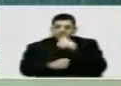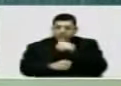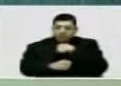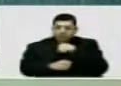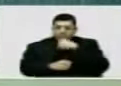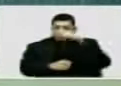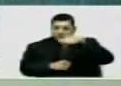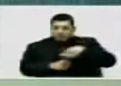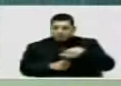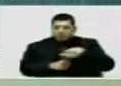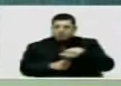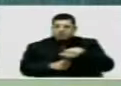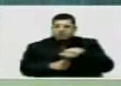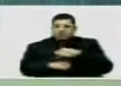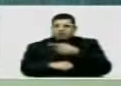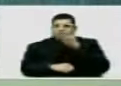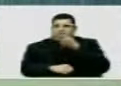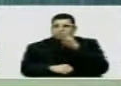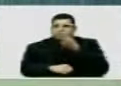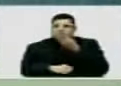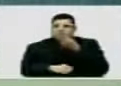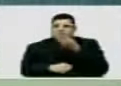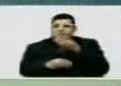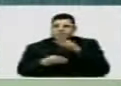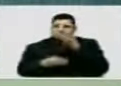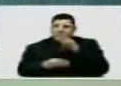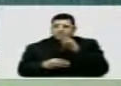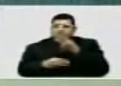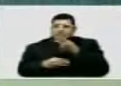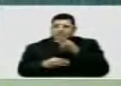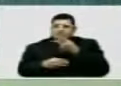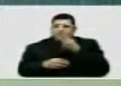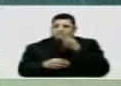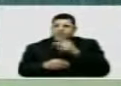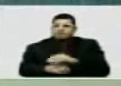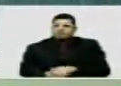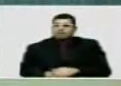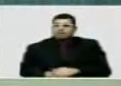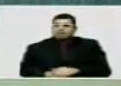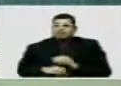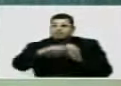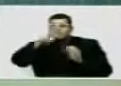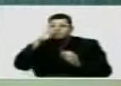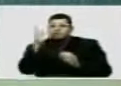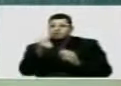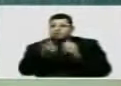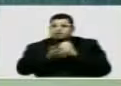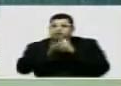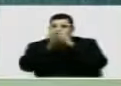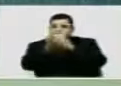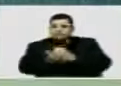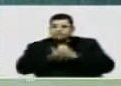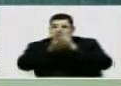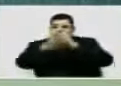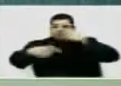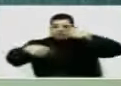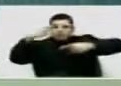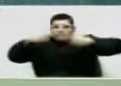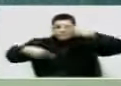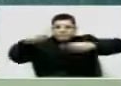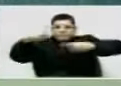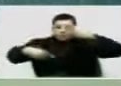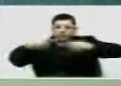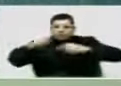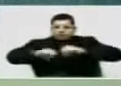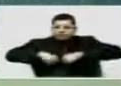Eu estou a esta tribuna para emprestar e verbalizar todo o apoio político